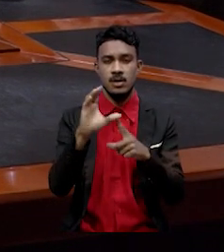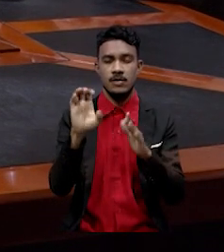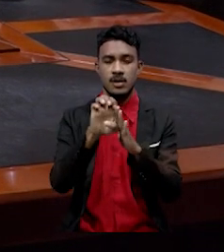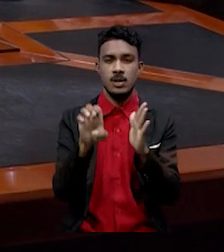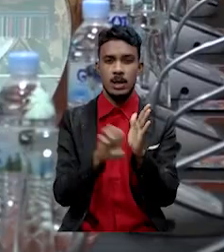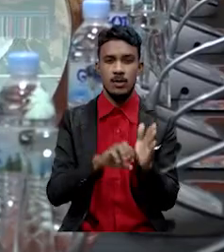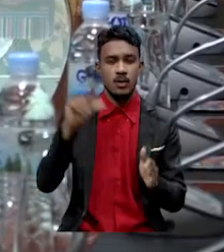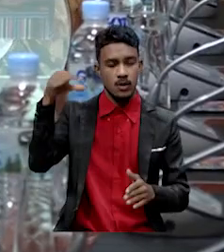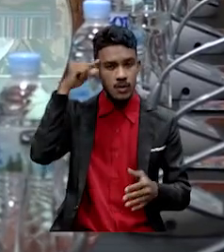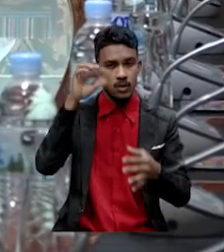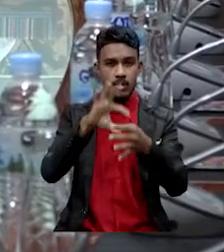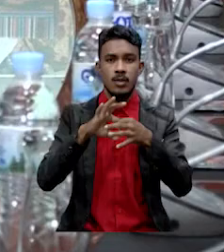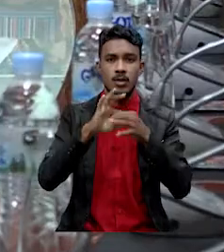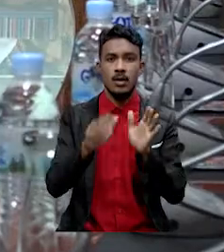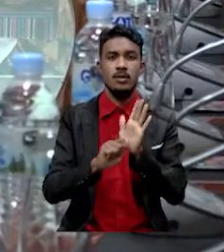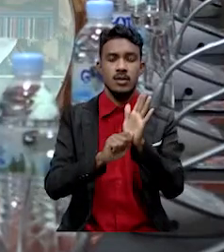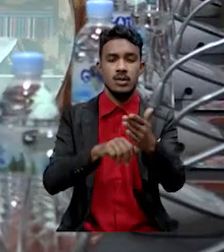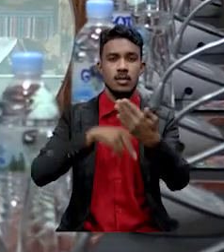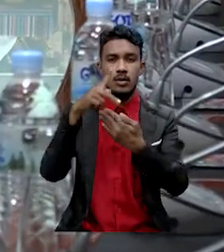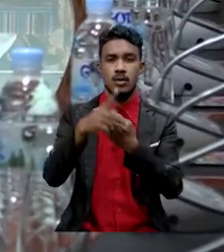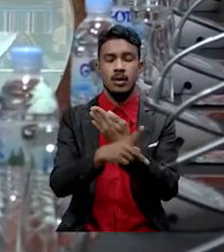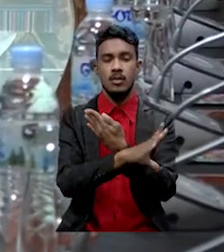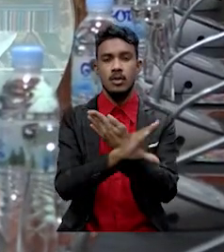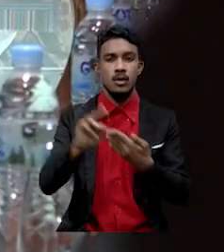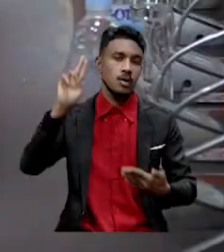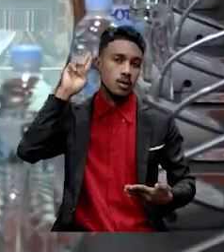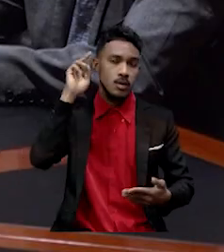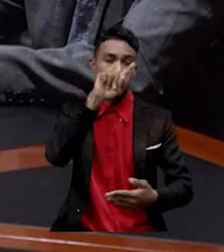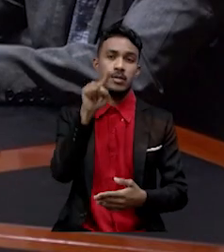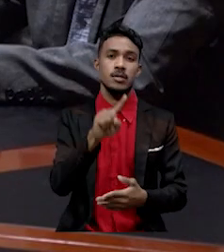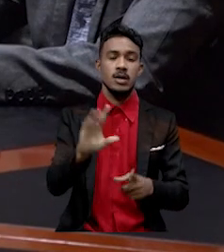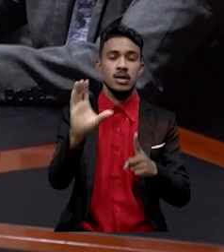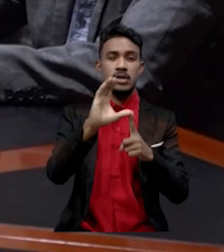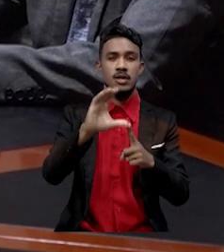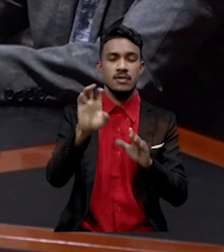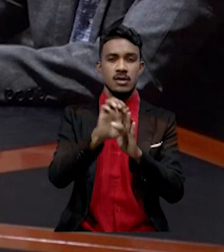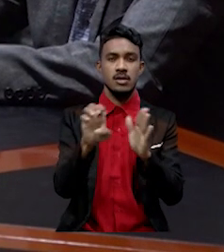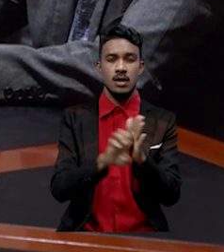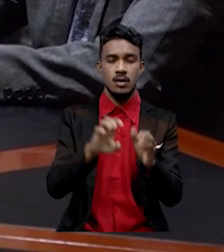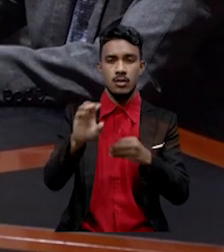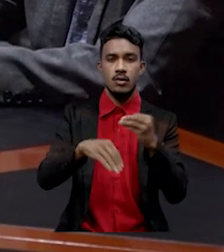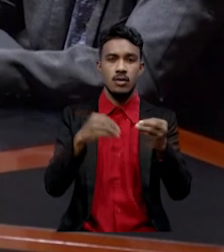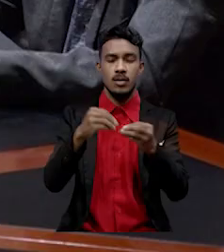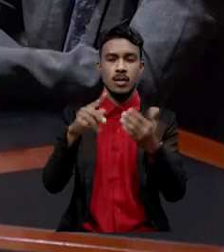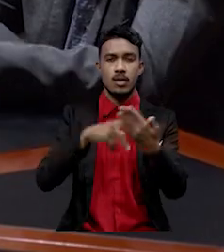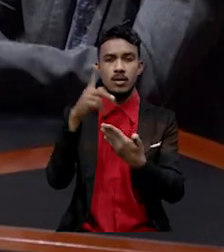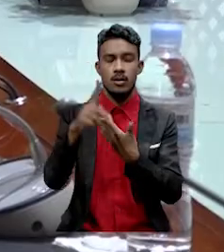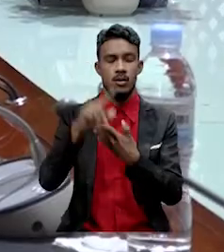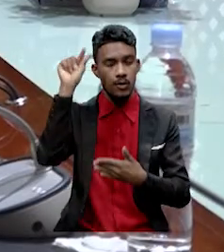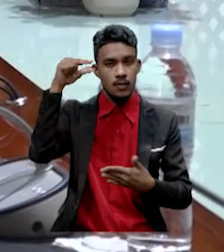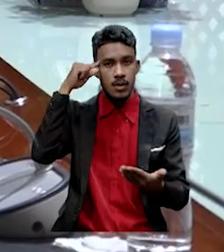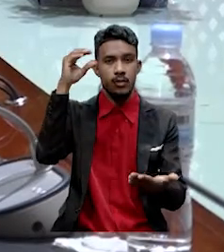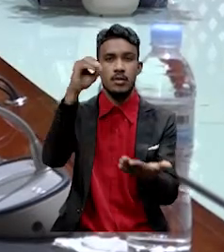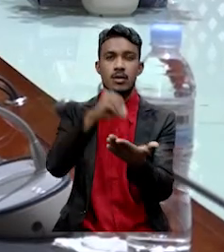do Governo Sira, além de apresenta programa, Rona Mons preocupação chefe de Estado, né? Quando para programa Sira, né? Governo Ratu